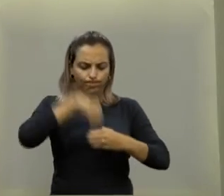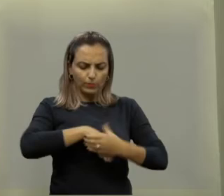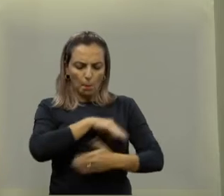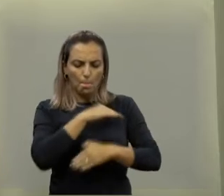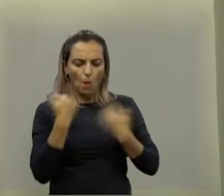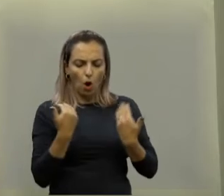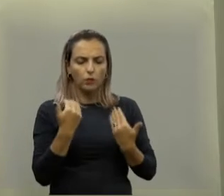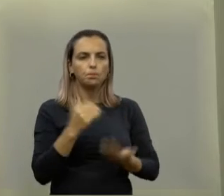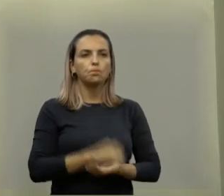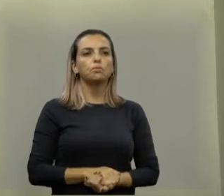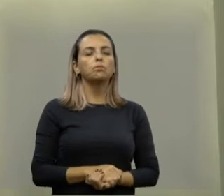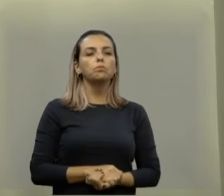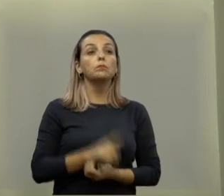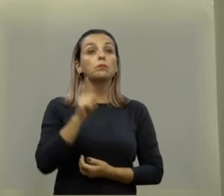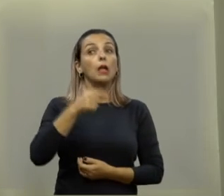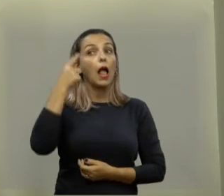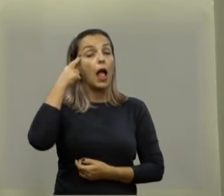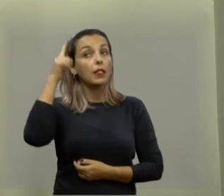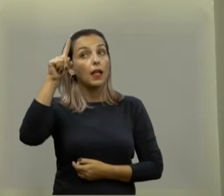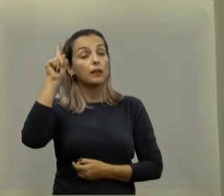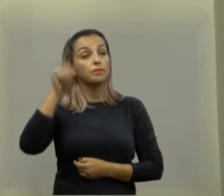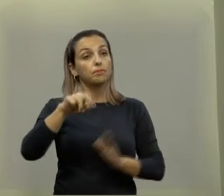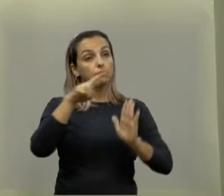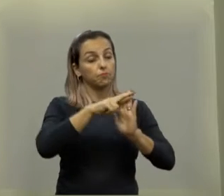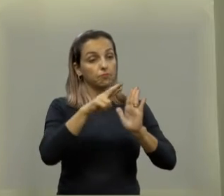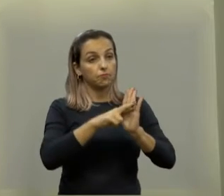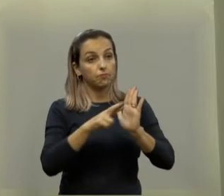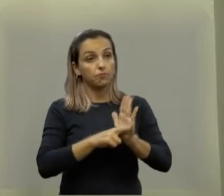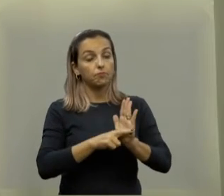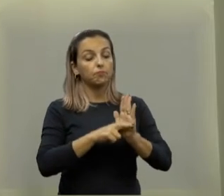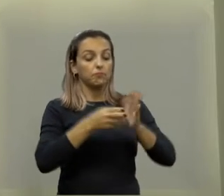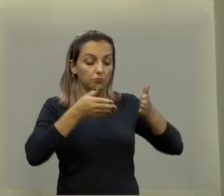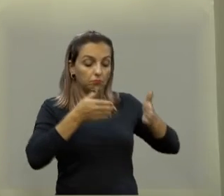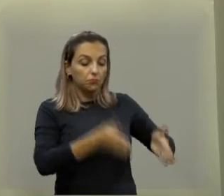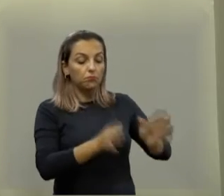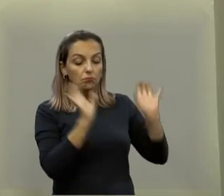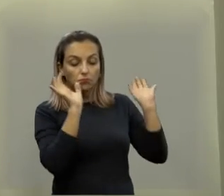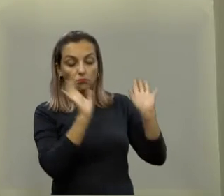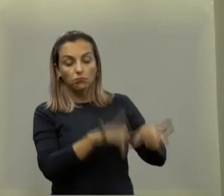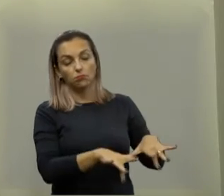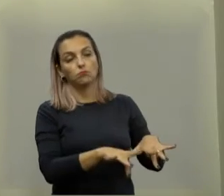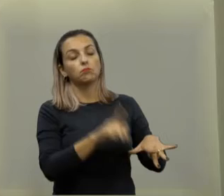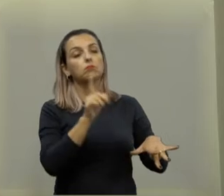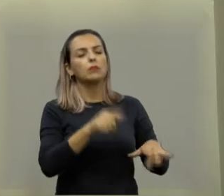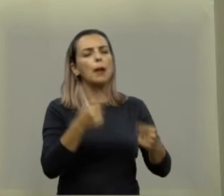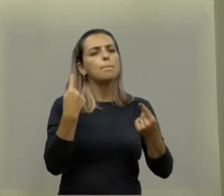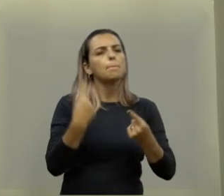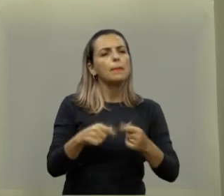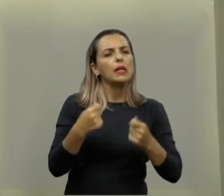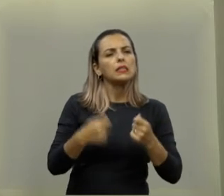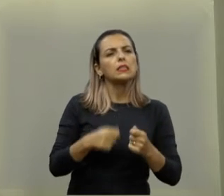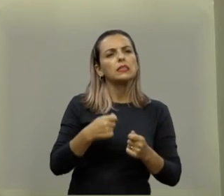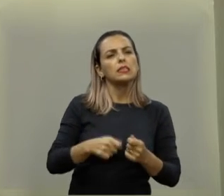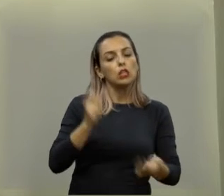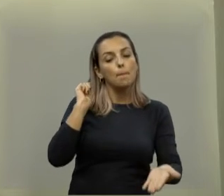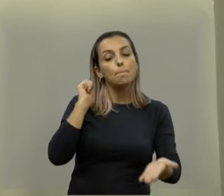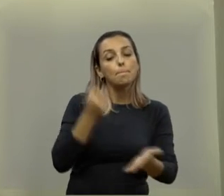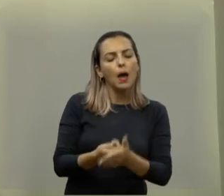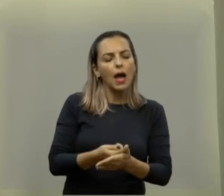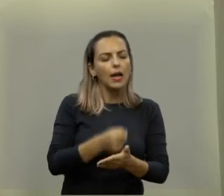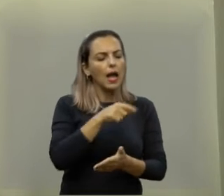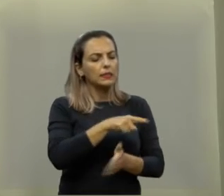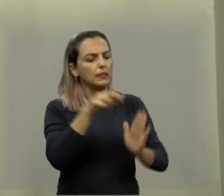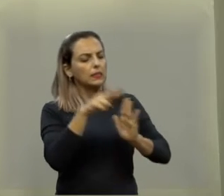está dizendo que a ideia é unicamente regularizar as sepulturas abandonadas pergunto é necessário cobrar para regularizar